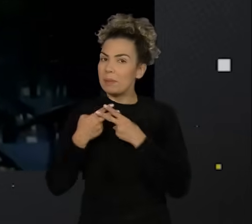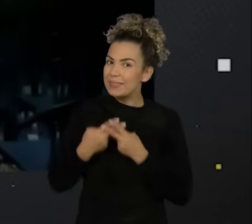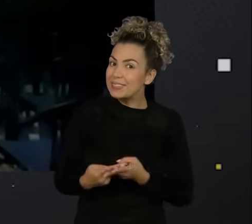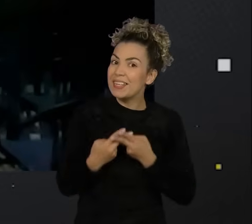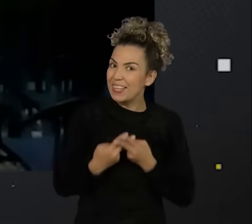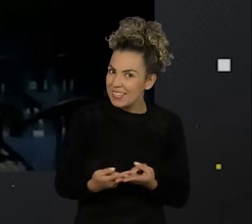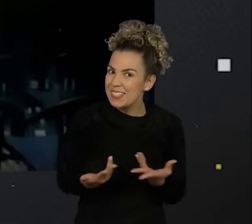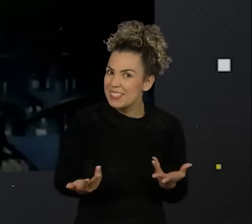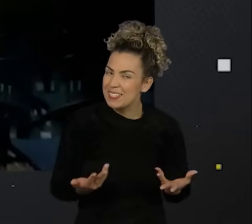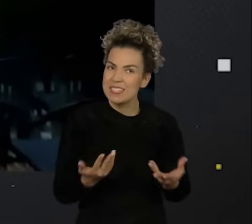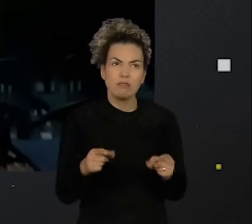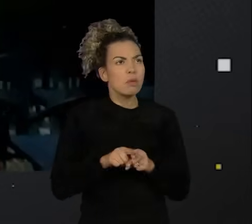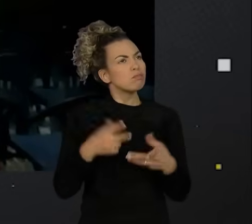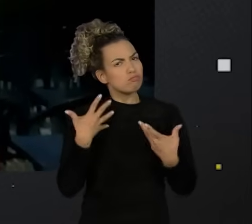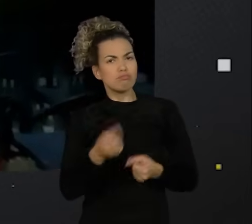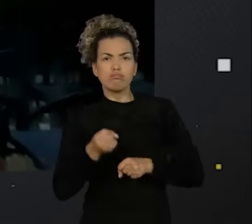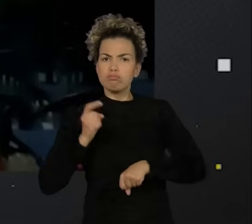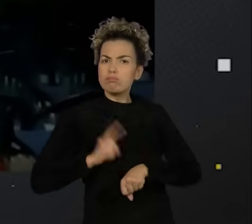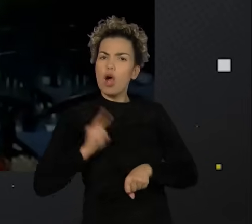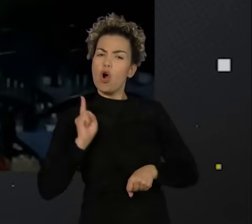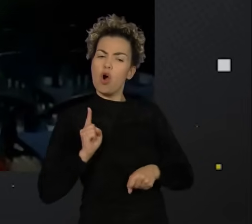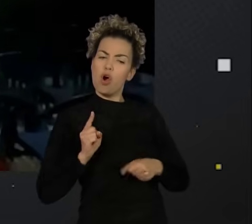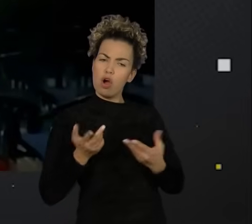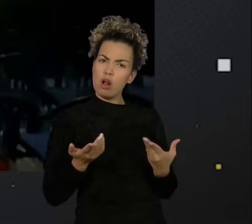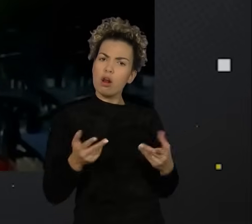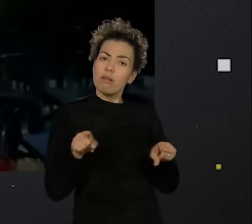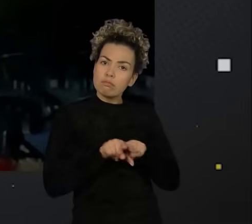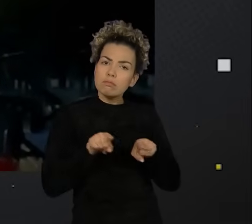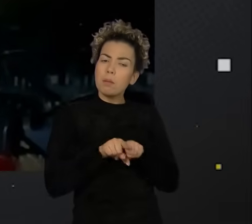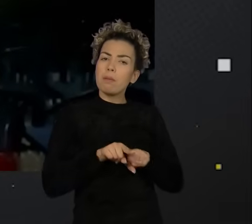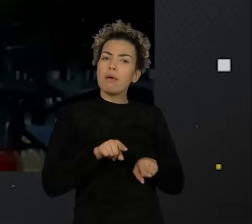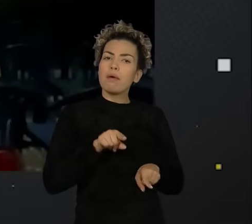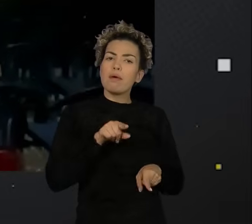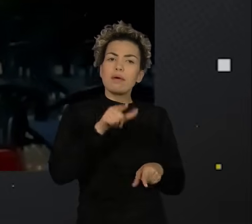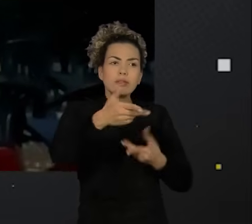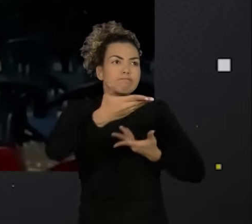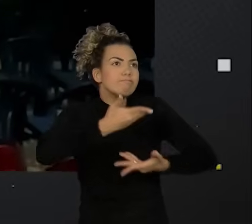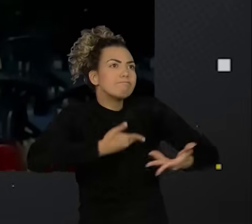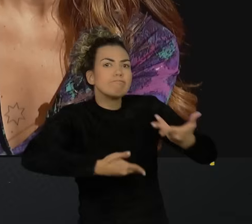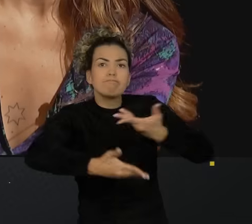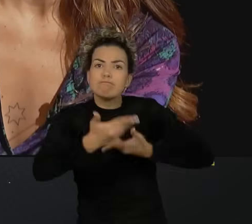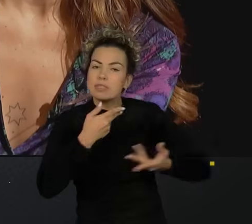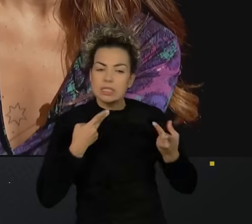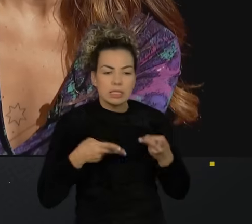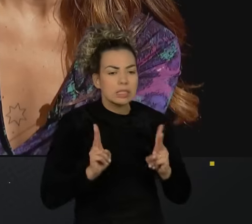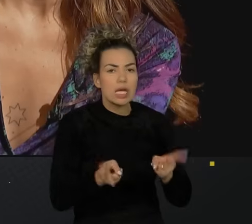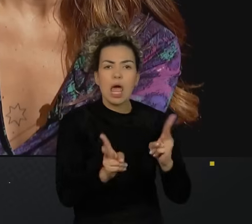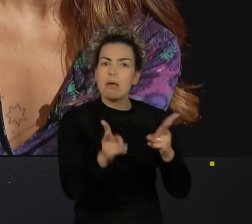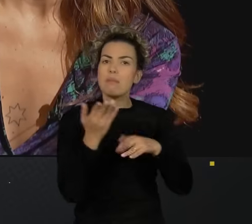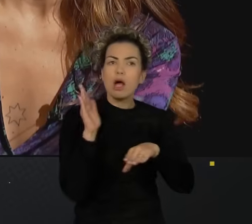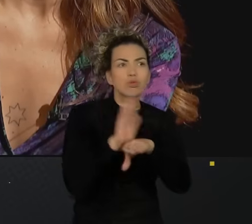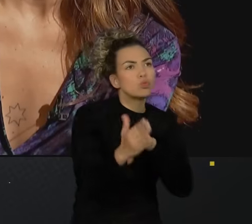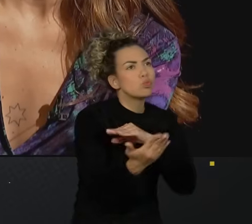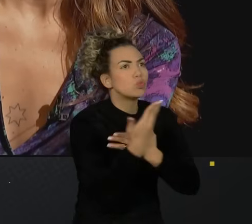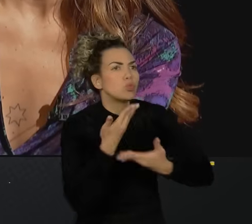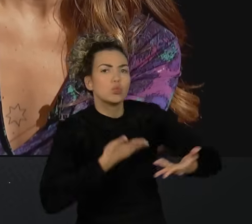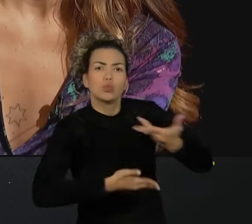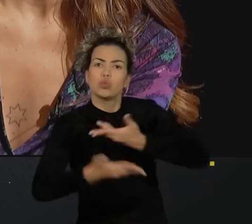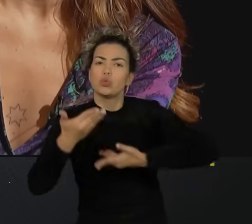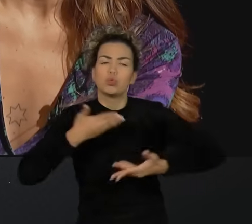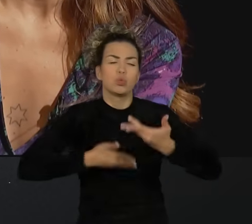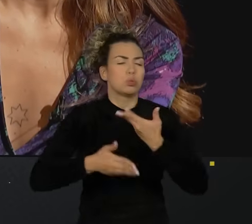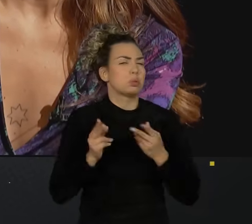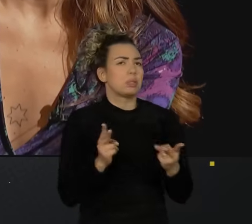paciência, prontidão, pela qualidade da sua presença em tudo que você faz.